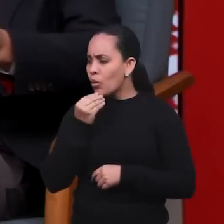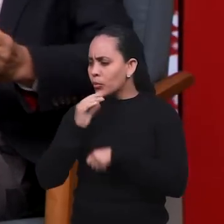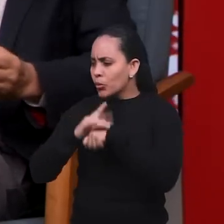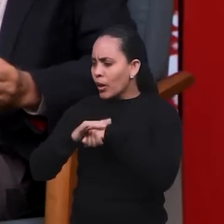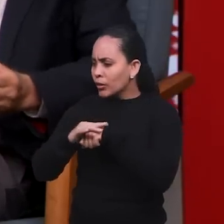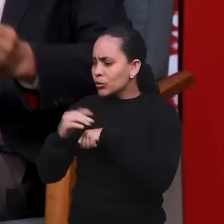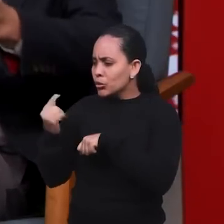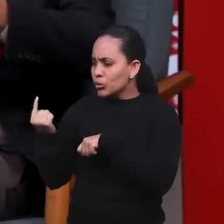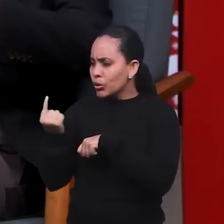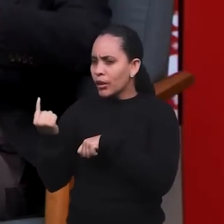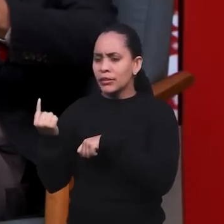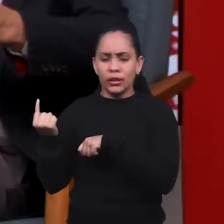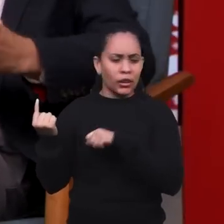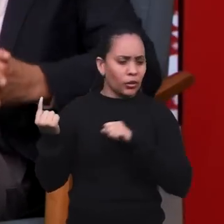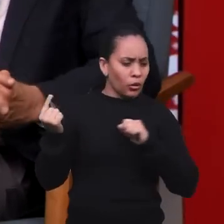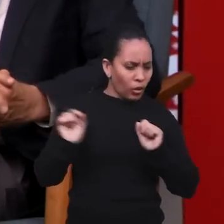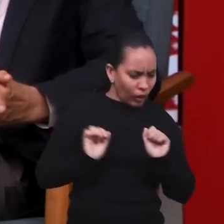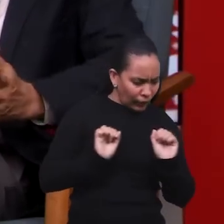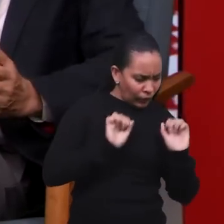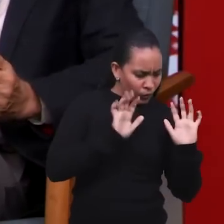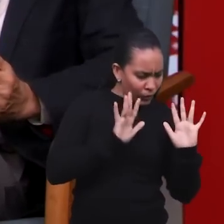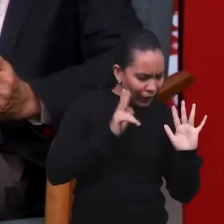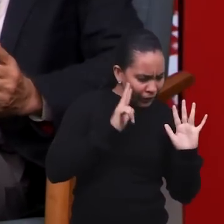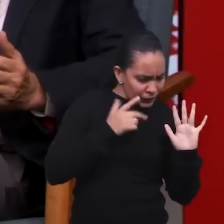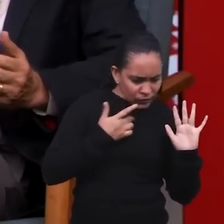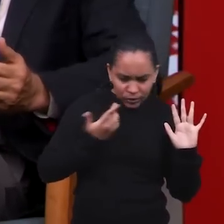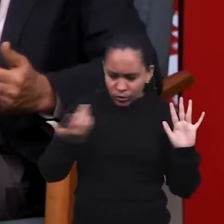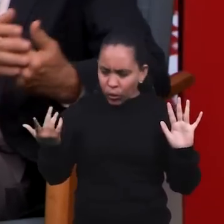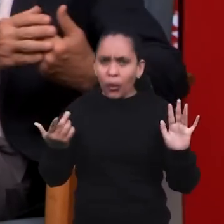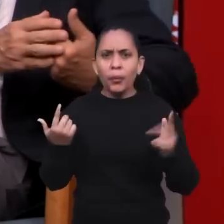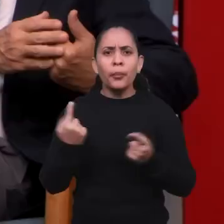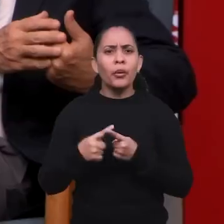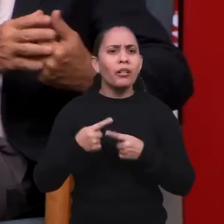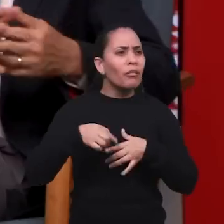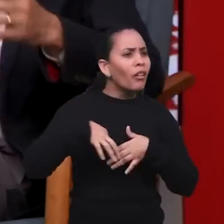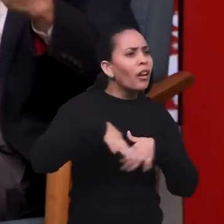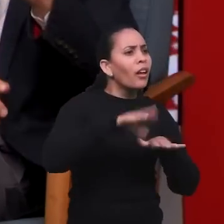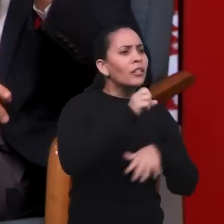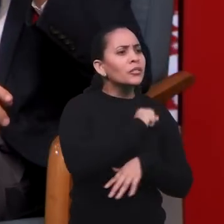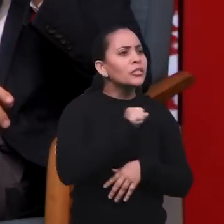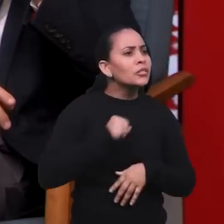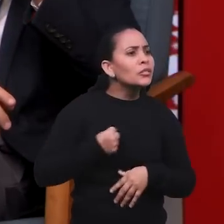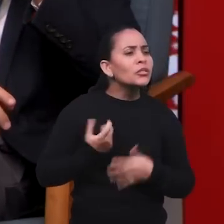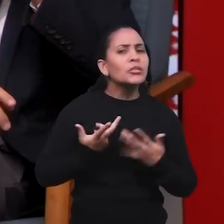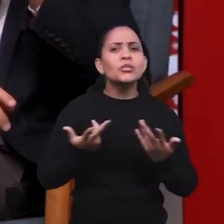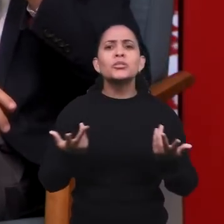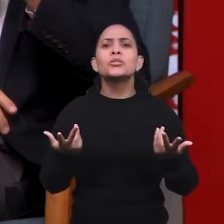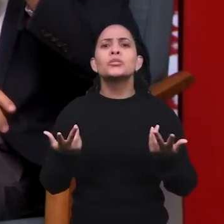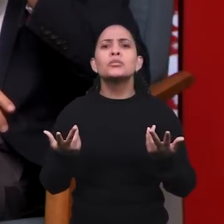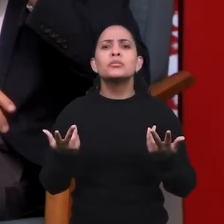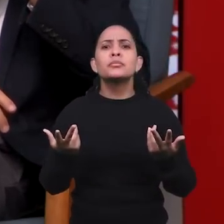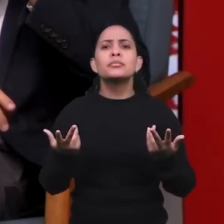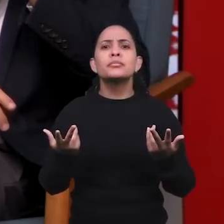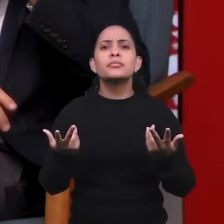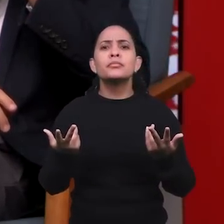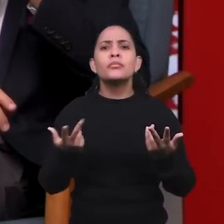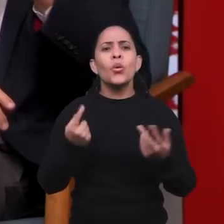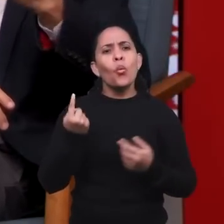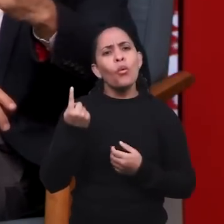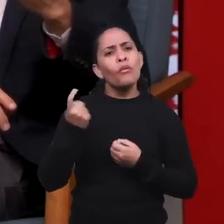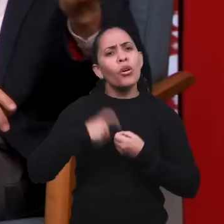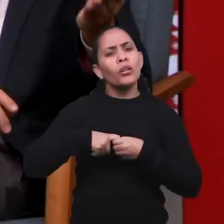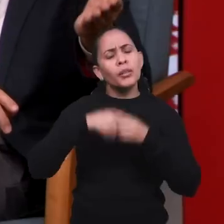esses 10 leprosos, os 10 seguem pelo caminho para se mostrar ao sacerdote. Um volta para